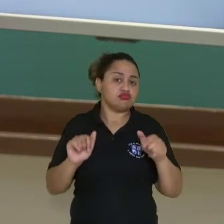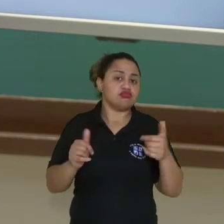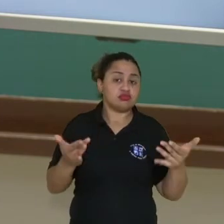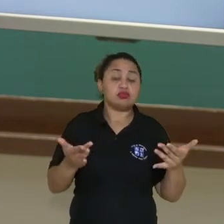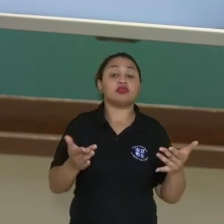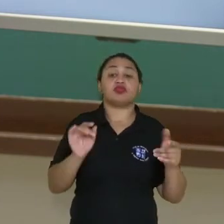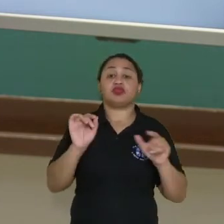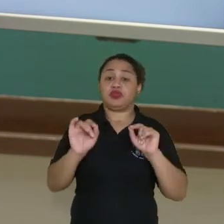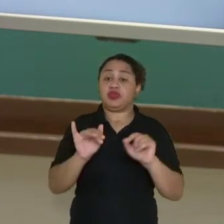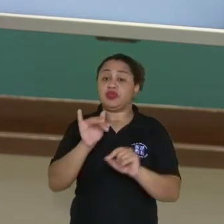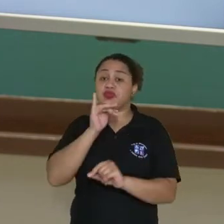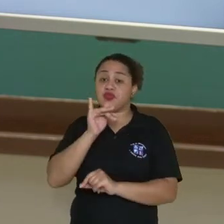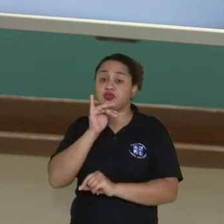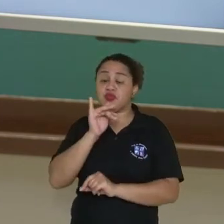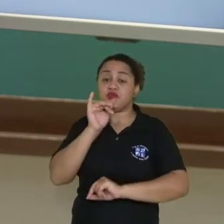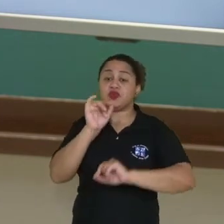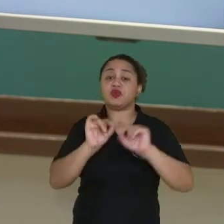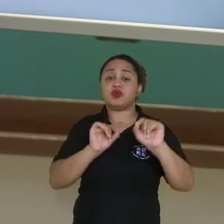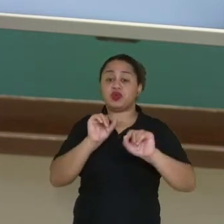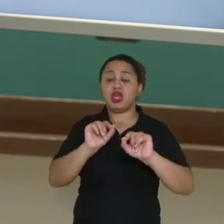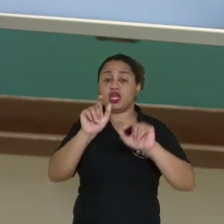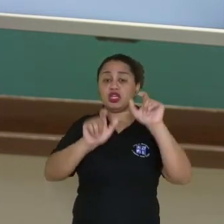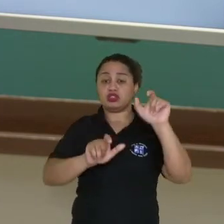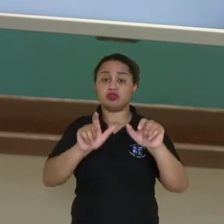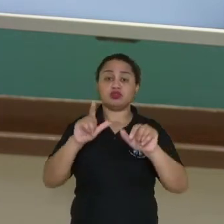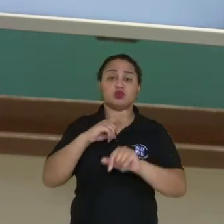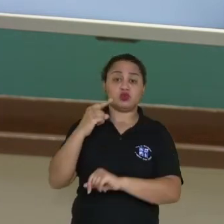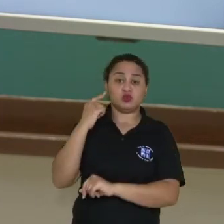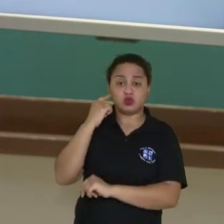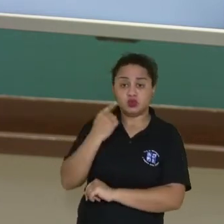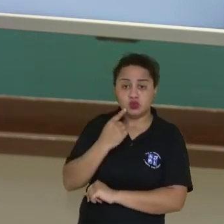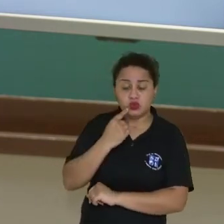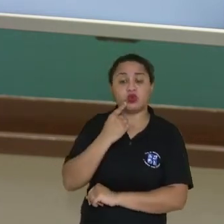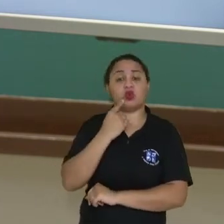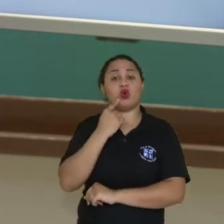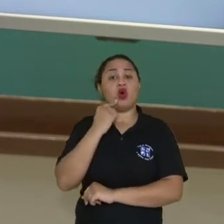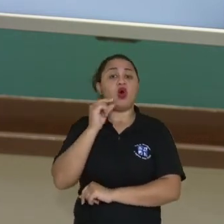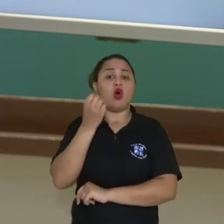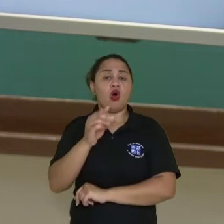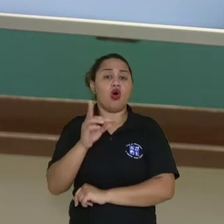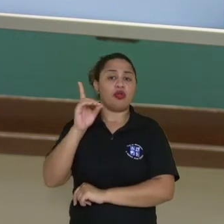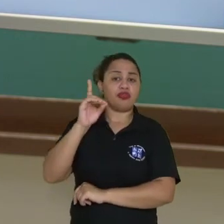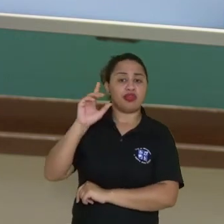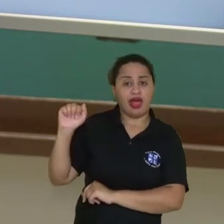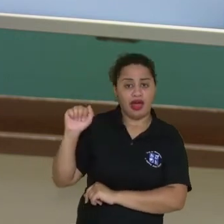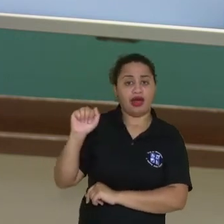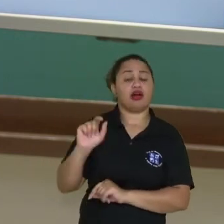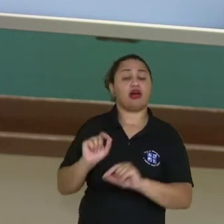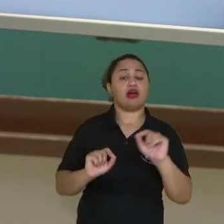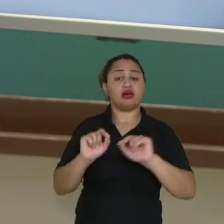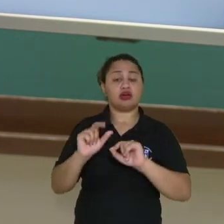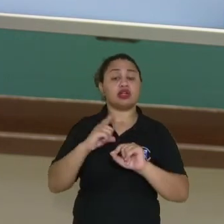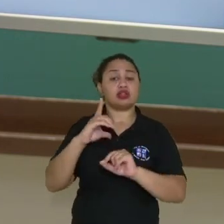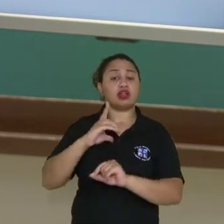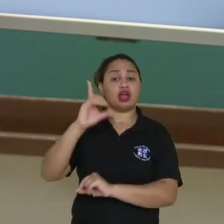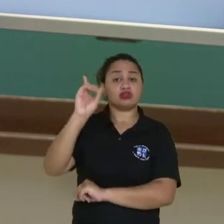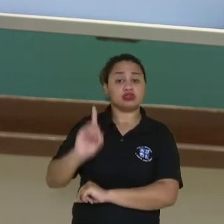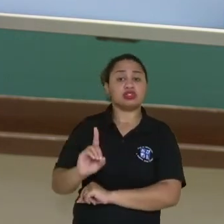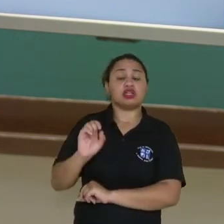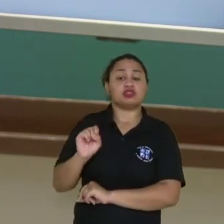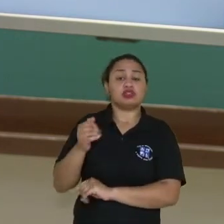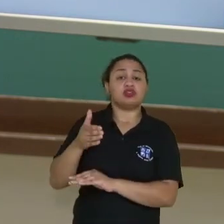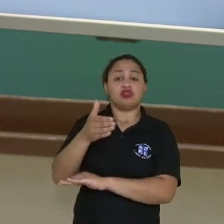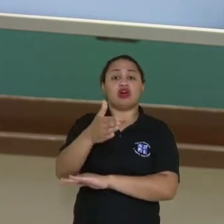gente tem, por exemplo, no caso das pessoas que têm surdez, que têm alguma deficiência auditiva, o direito de, quando